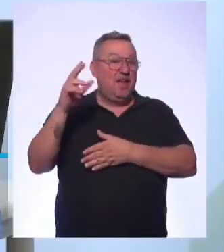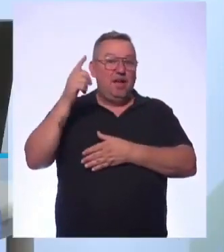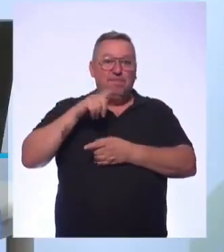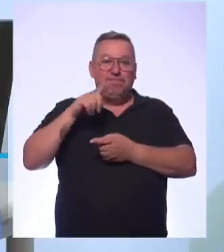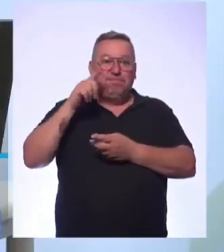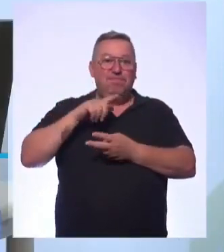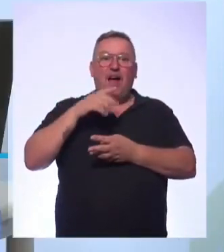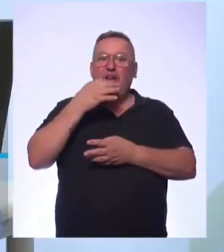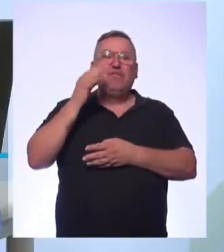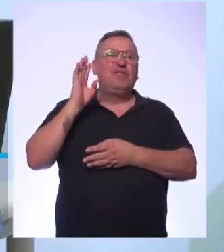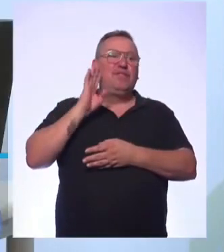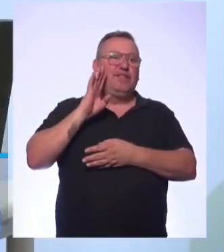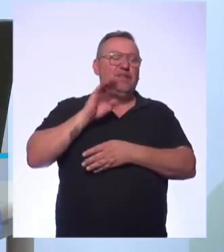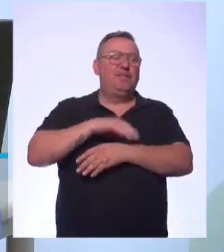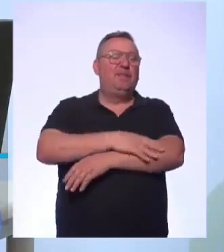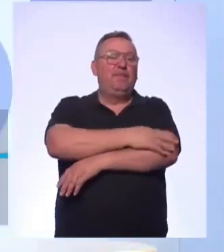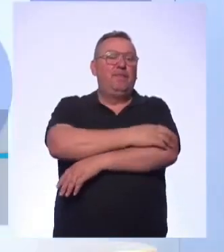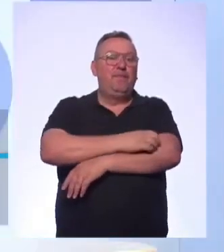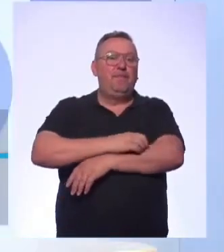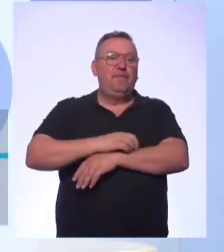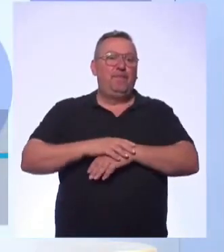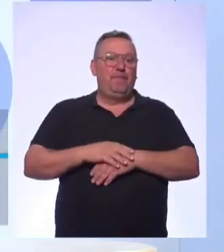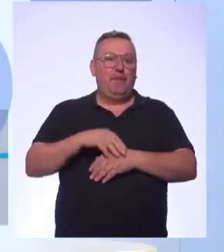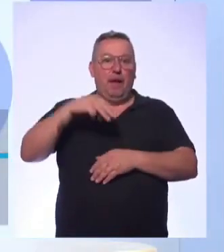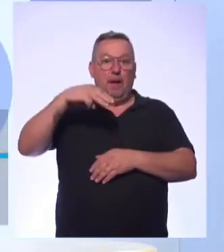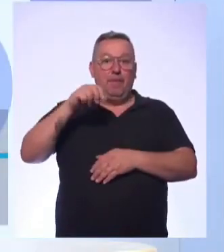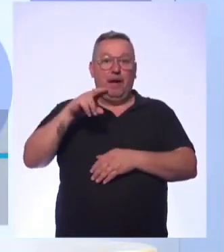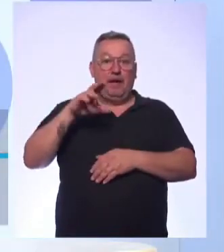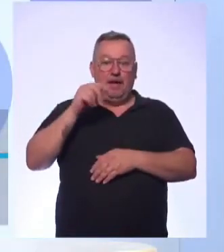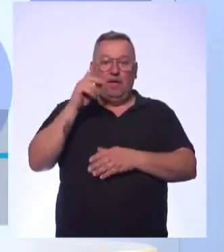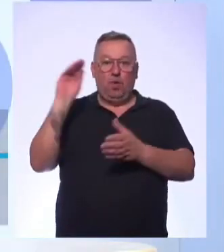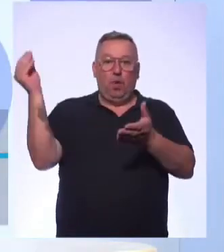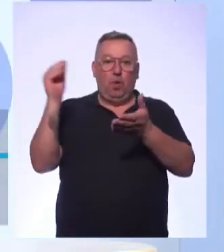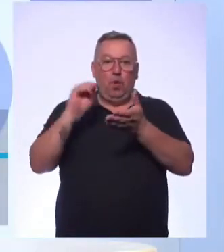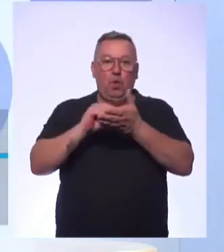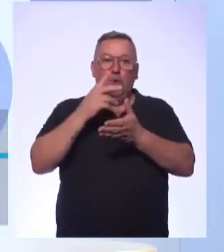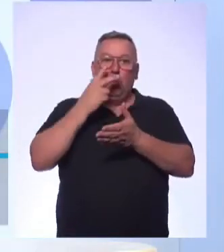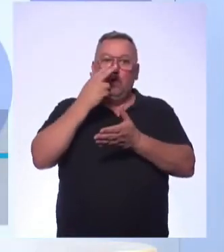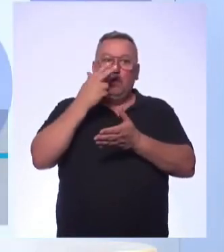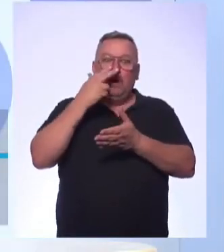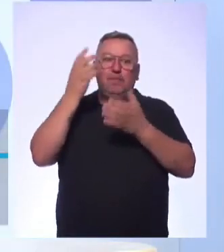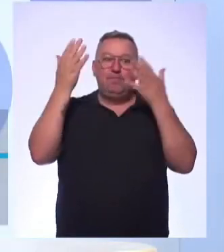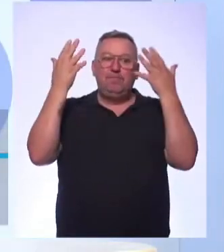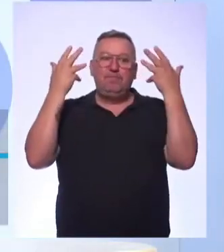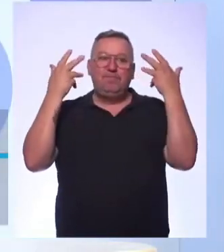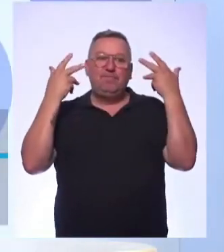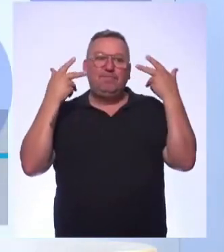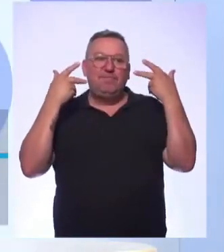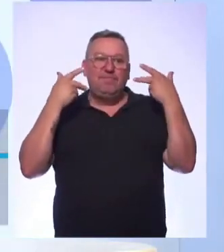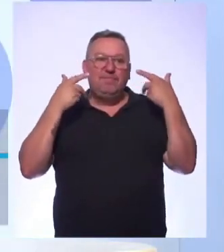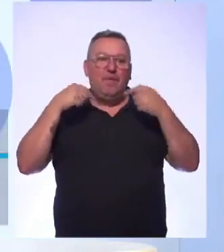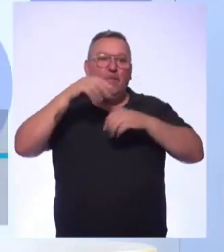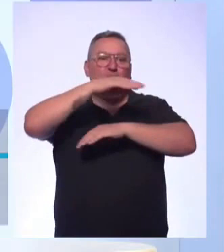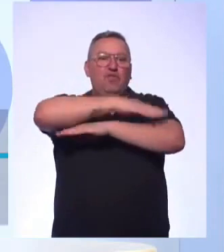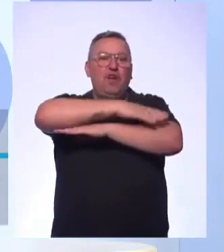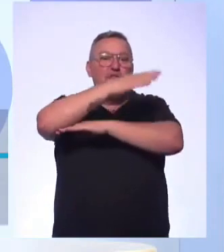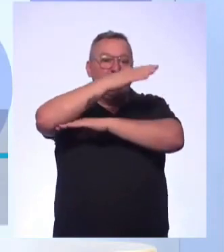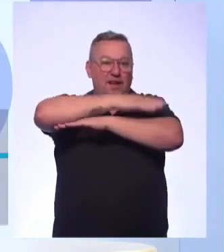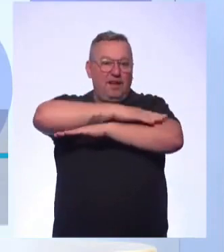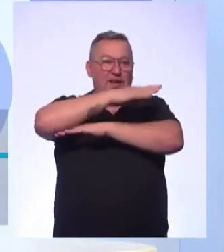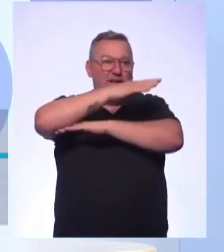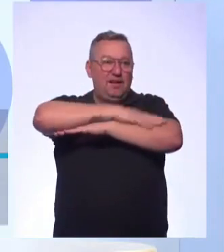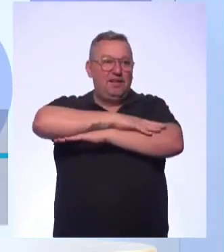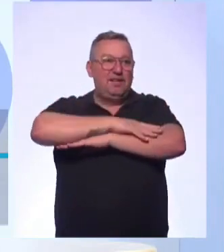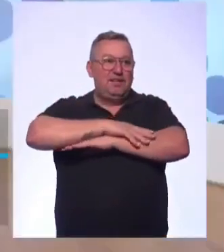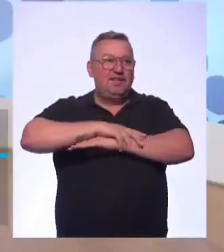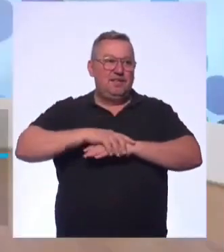falei. Achei bem legal. Uhum. O que eles colocaram aí? Bom, a Maria Bruna colocou que parece que os animais estão numa janela, né?